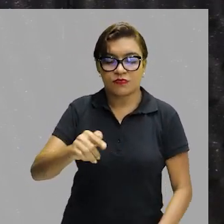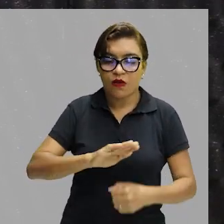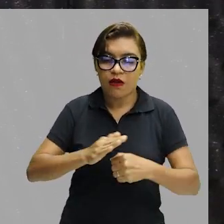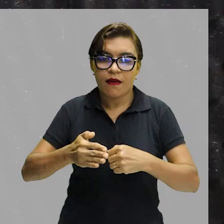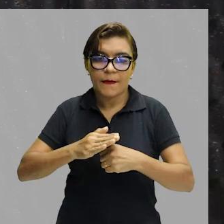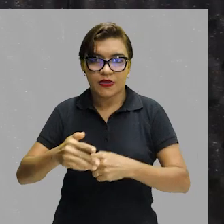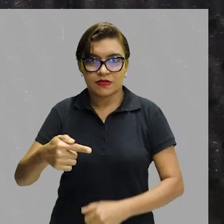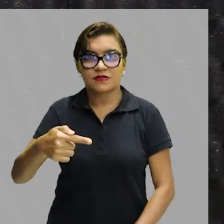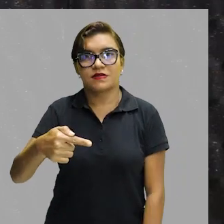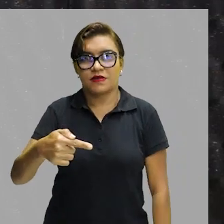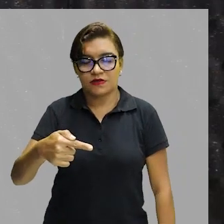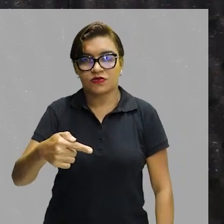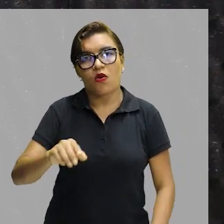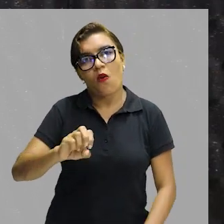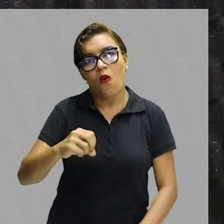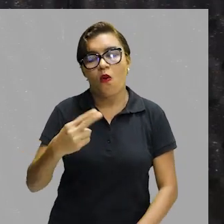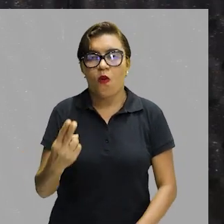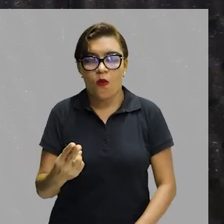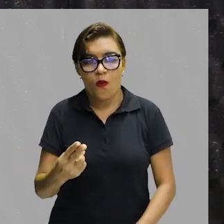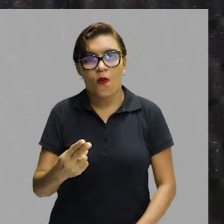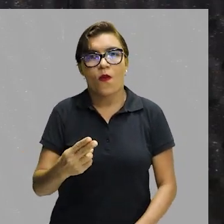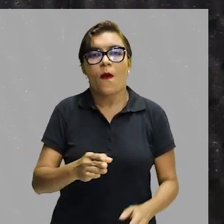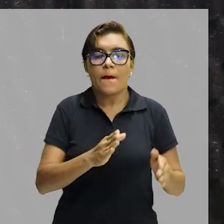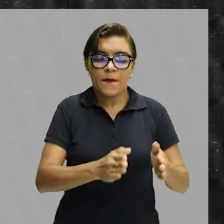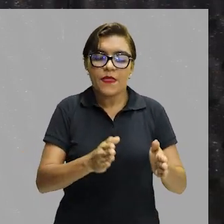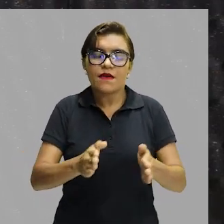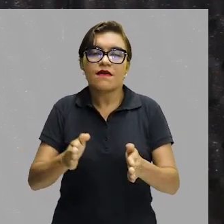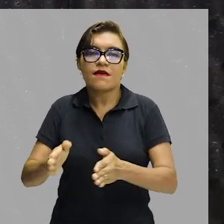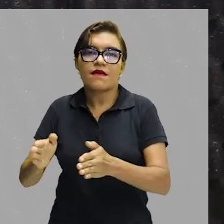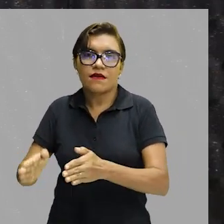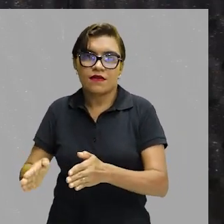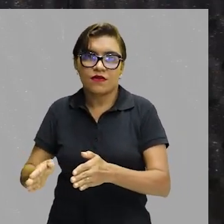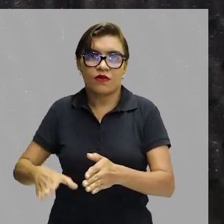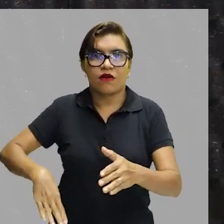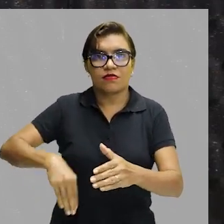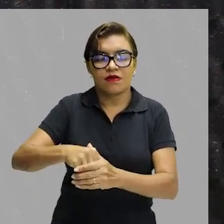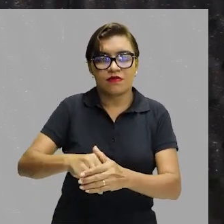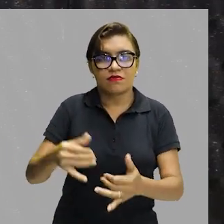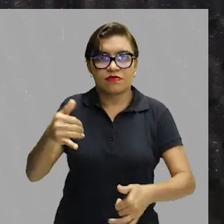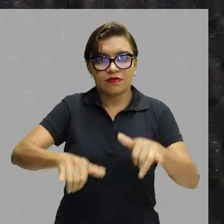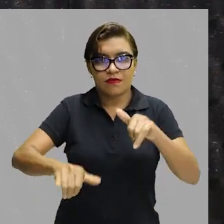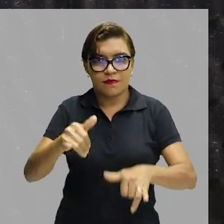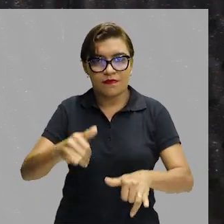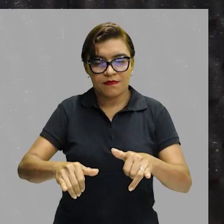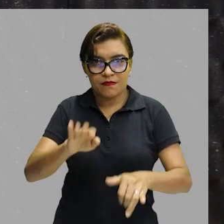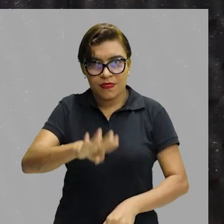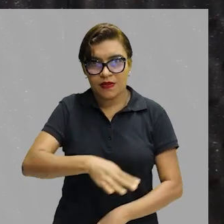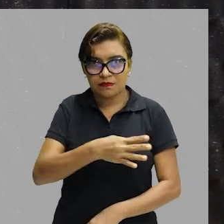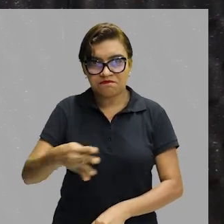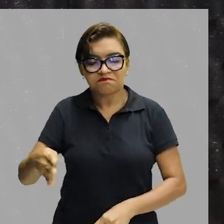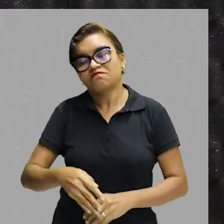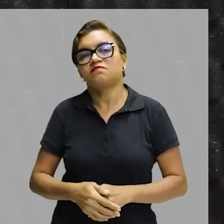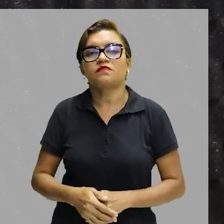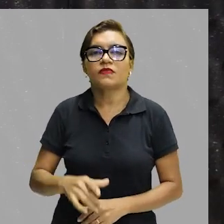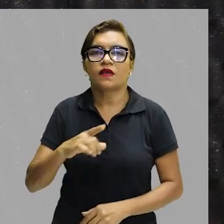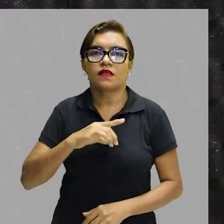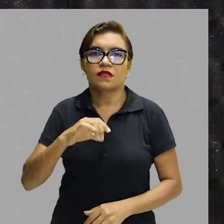camadas ou 7 períodos na tabela periódica. Outra informação, as